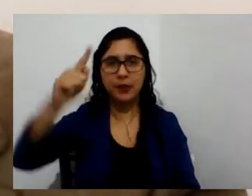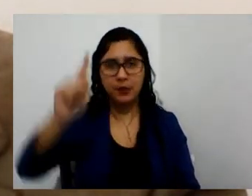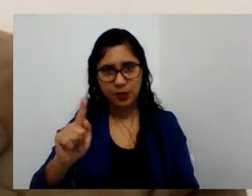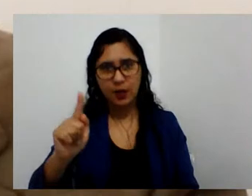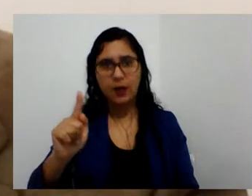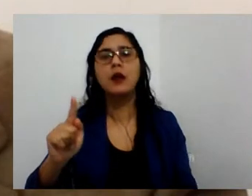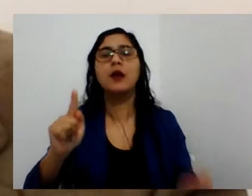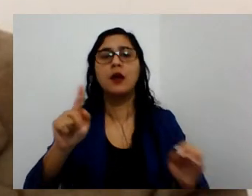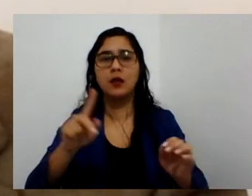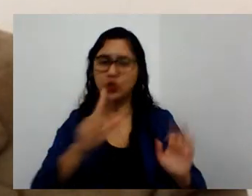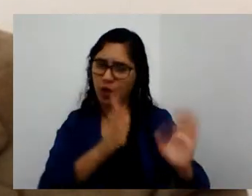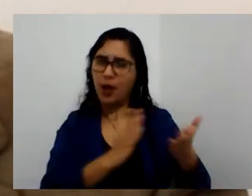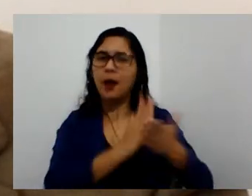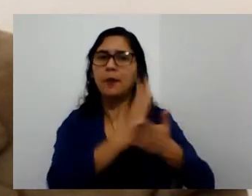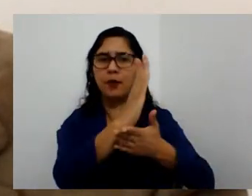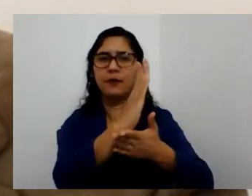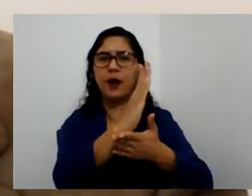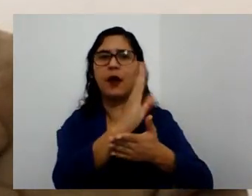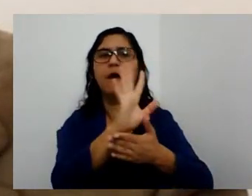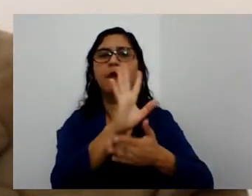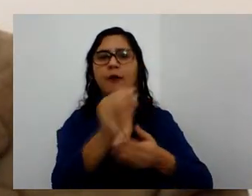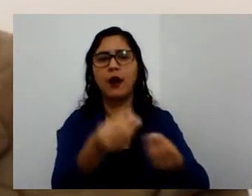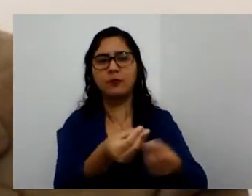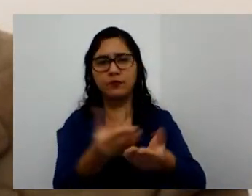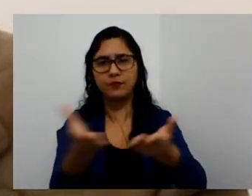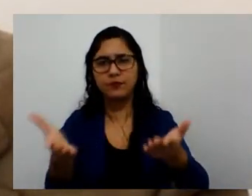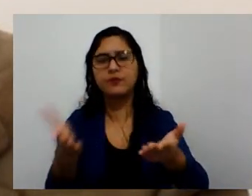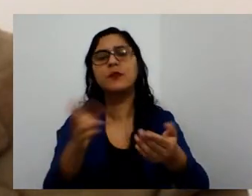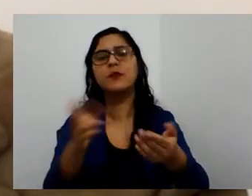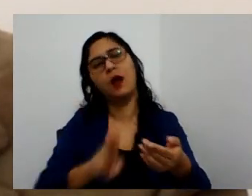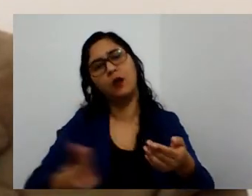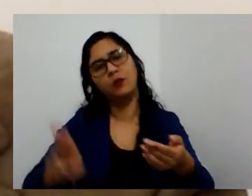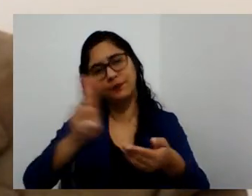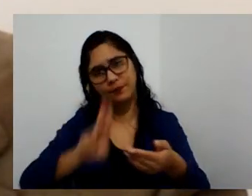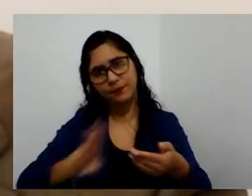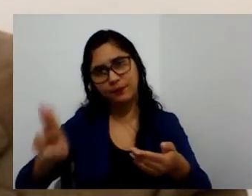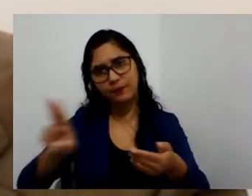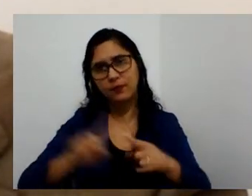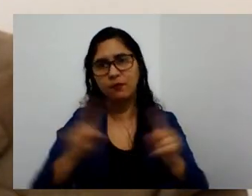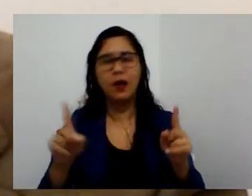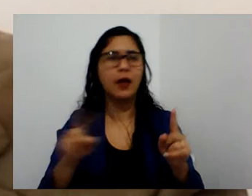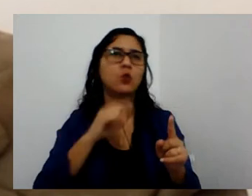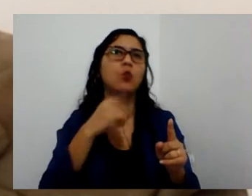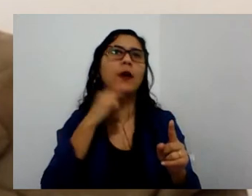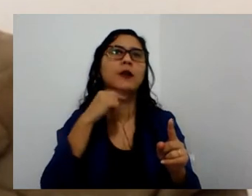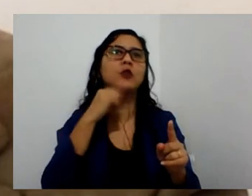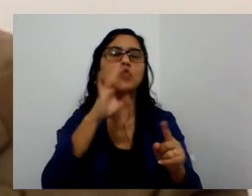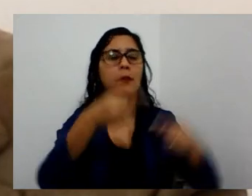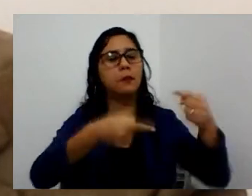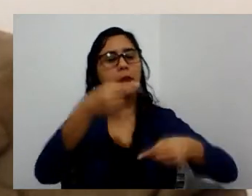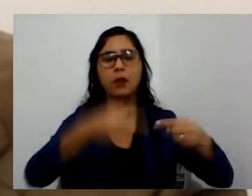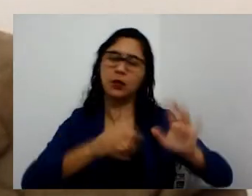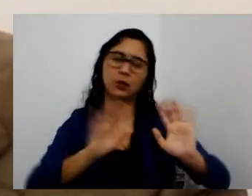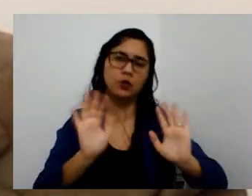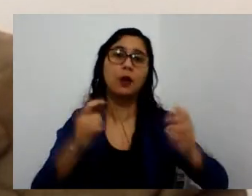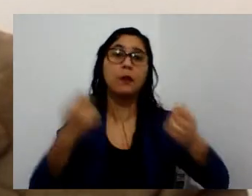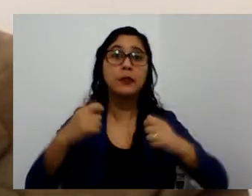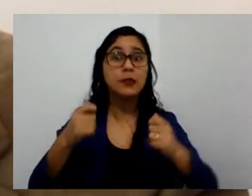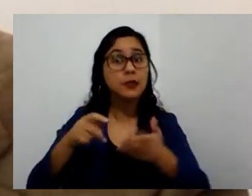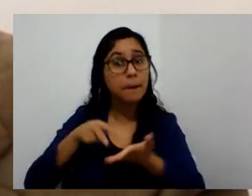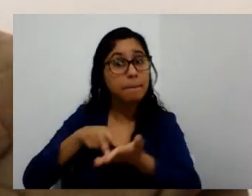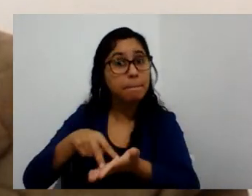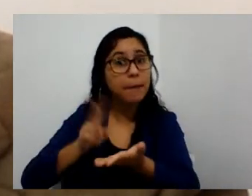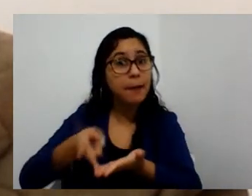que foi, será instrumentalizado pela nossa universidade. Mas não adianta ter só a política, nós temos que ter permanência, e